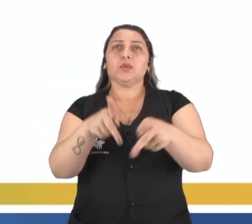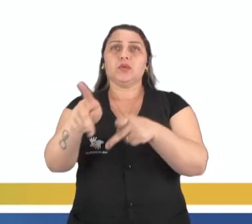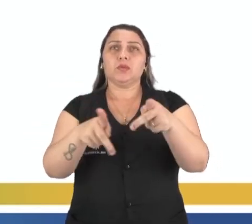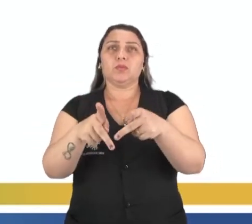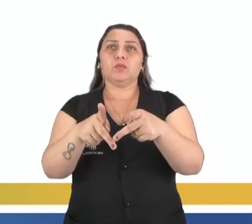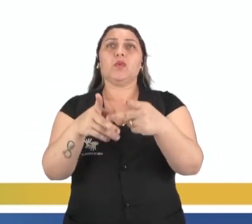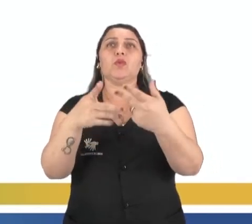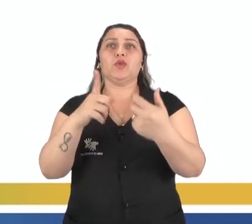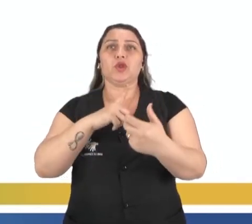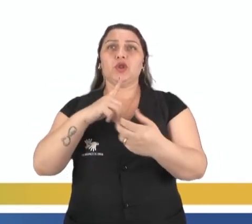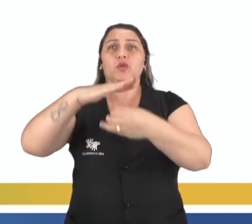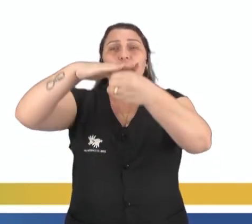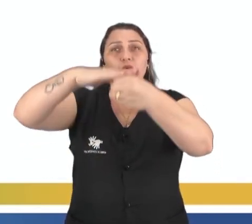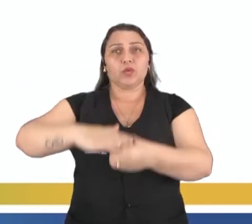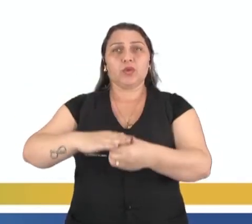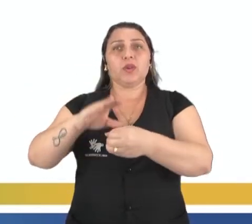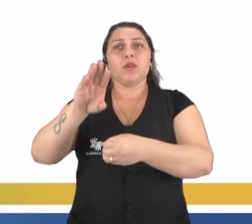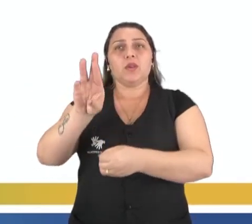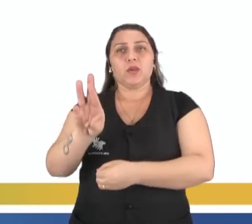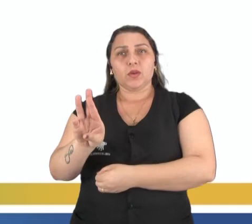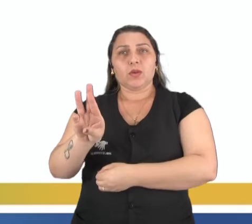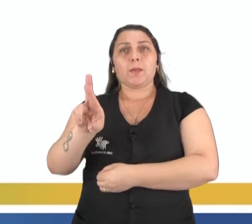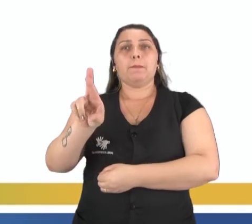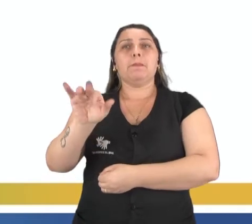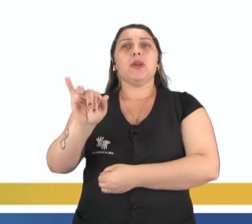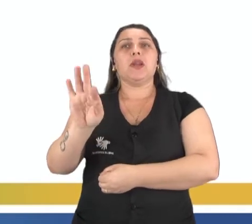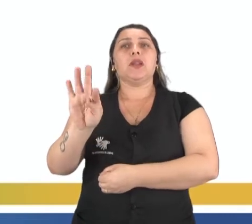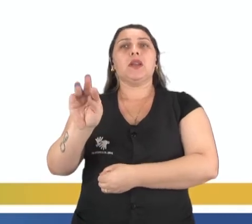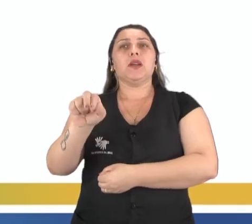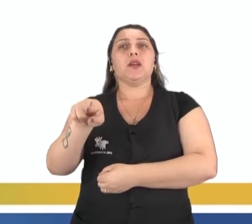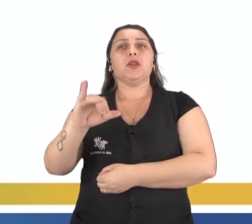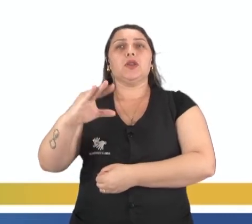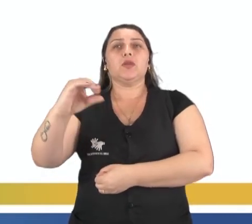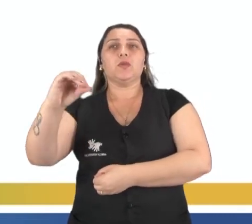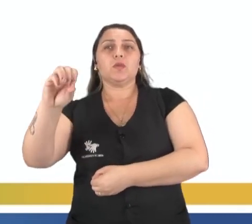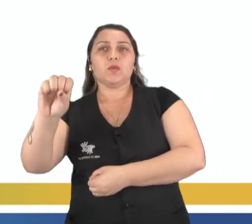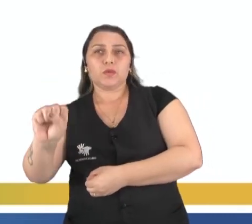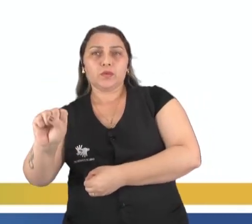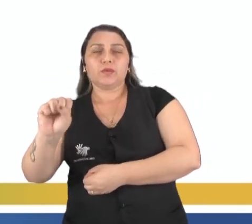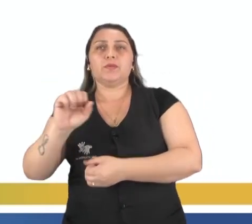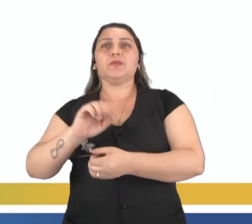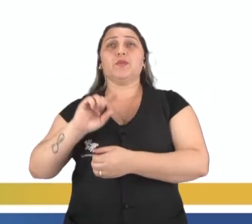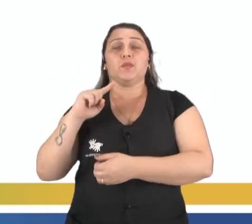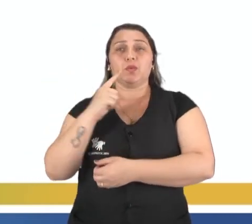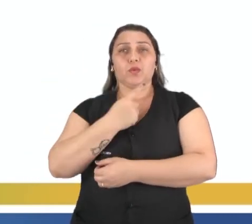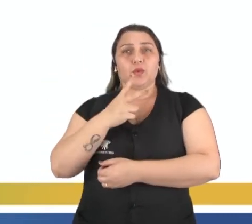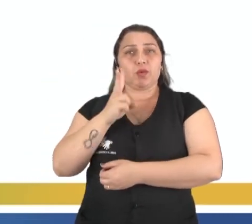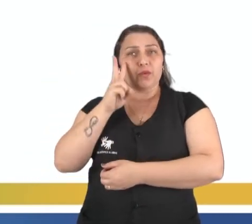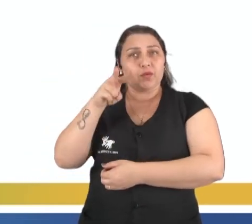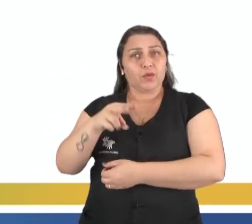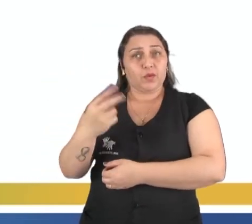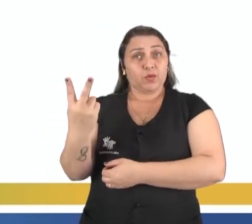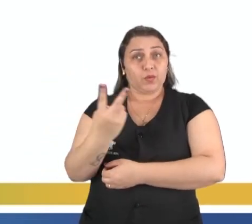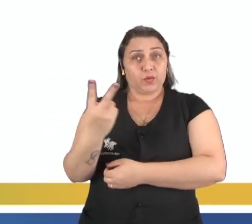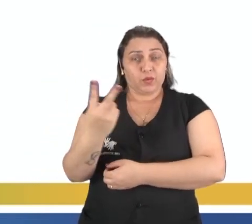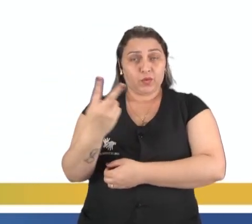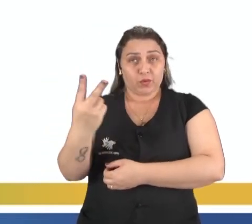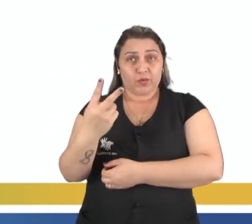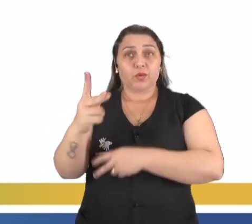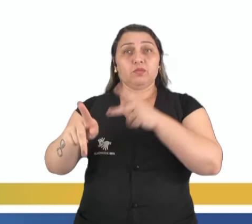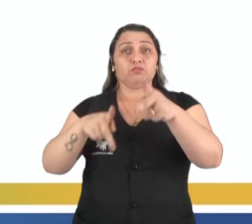povos receberam dos colonizadores britânicos? Nós vimos nos dois